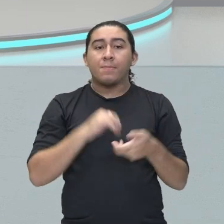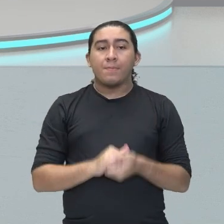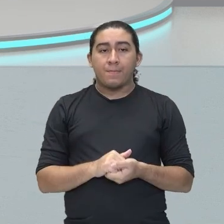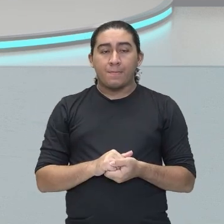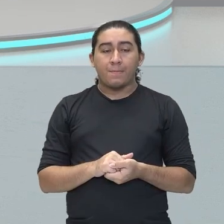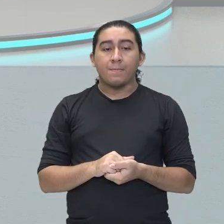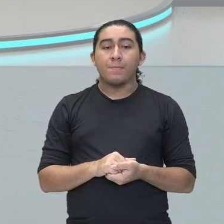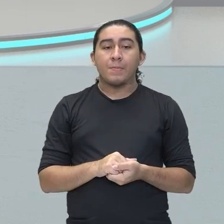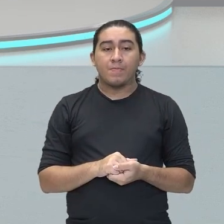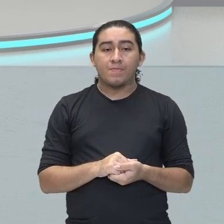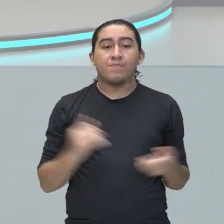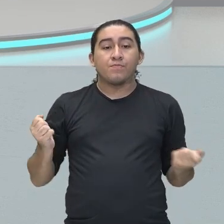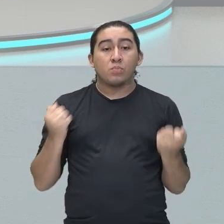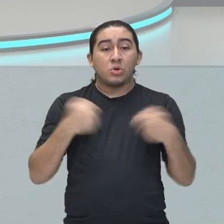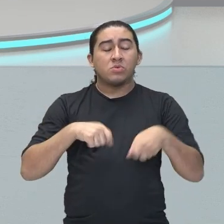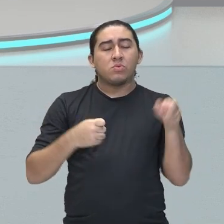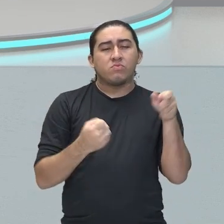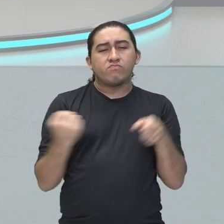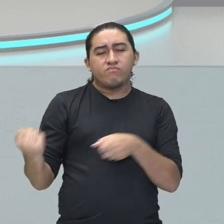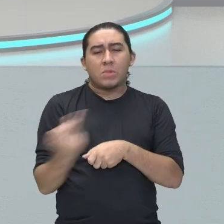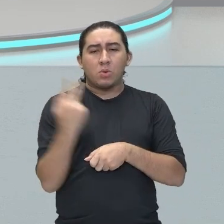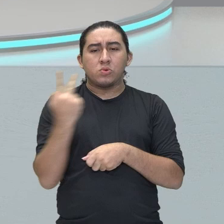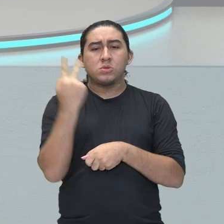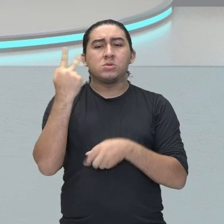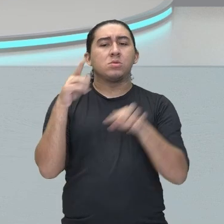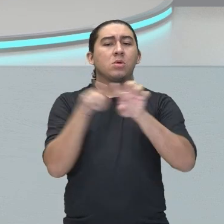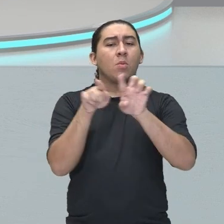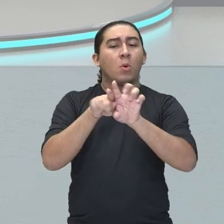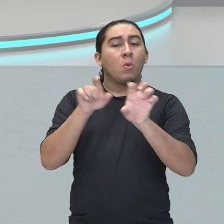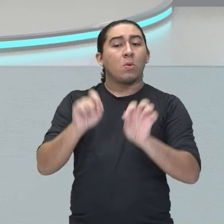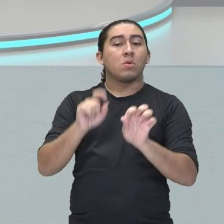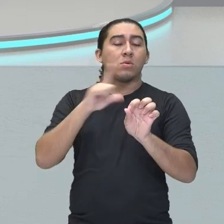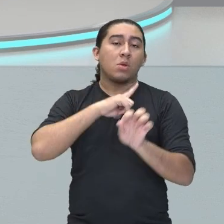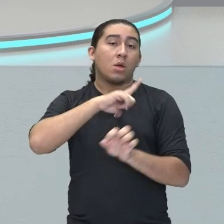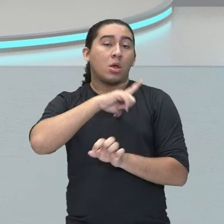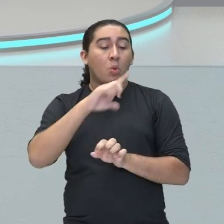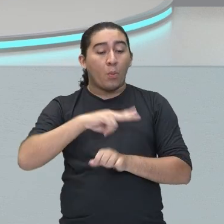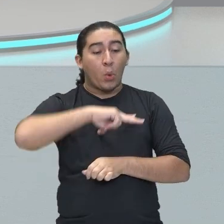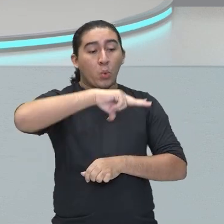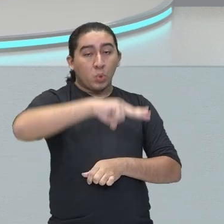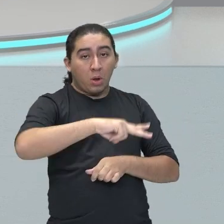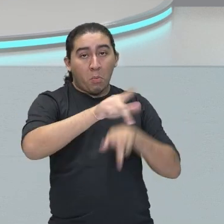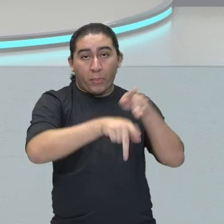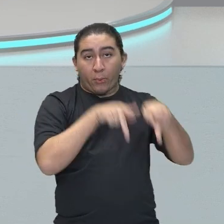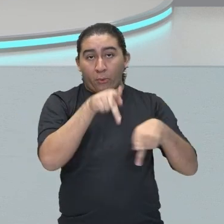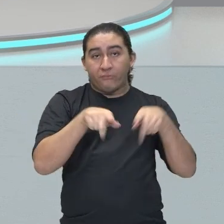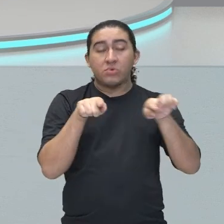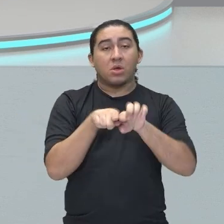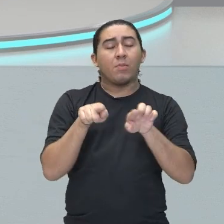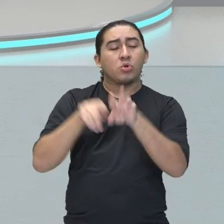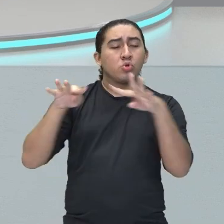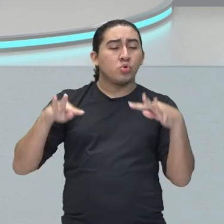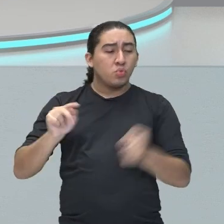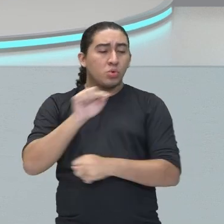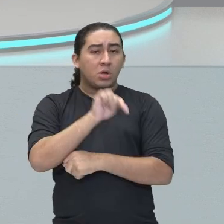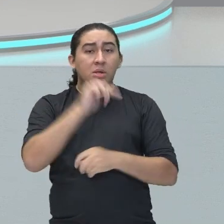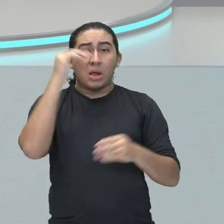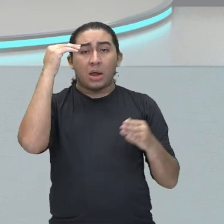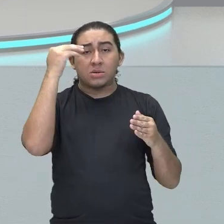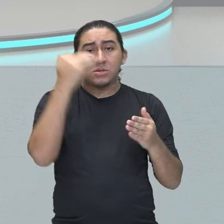vimos, ele já exalta os lusitanos, ele já exalta tudo aquilo que ele